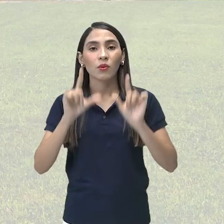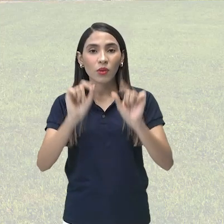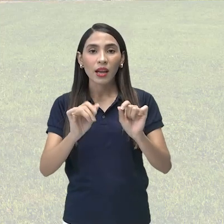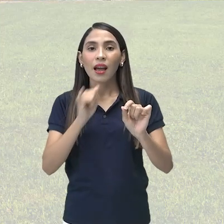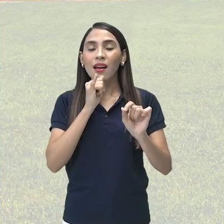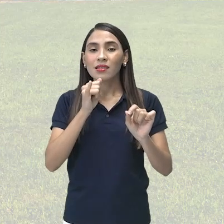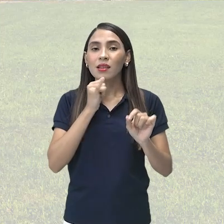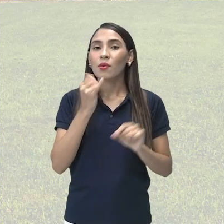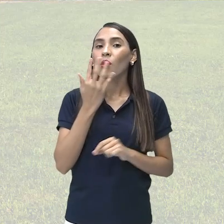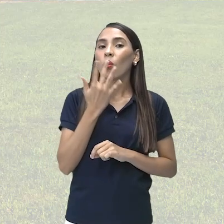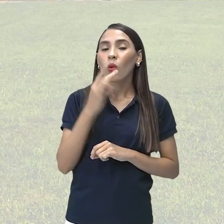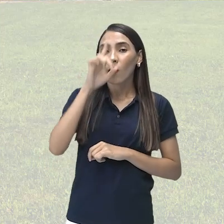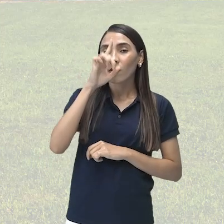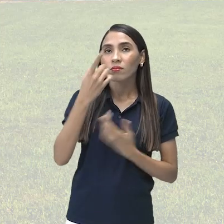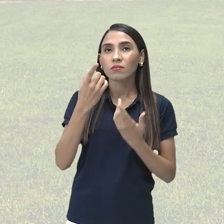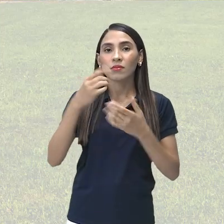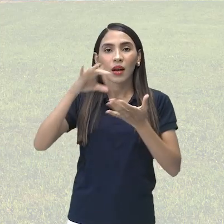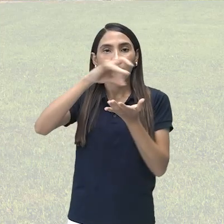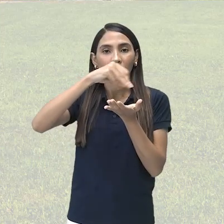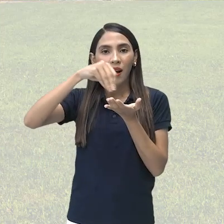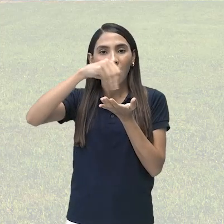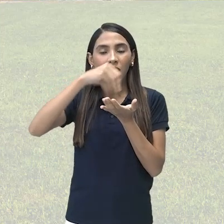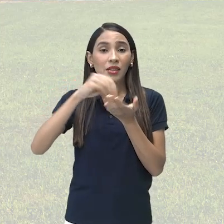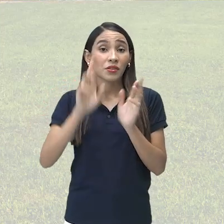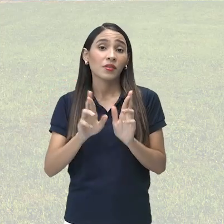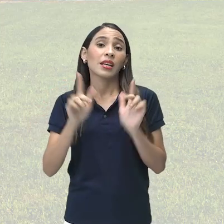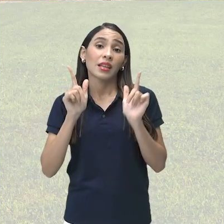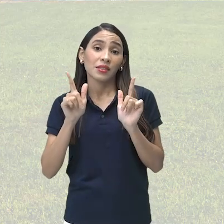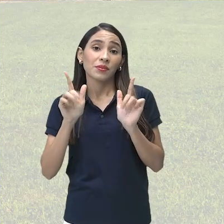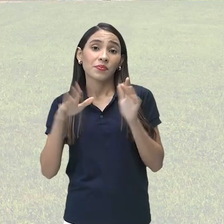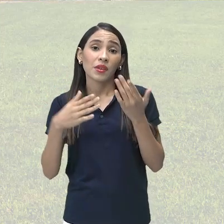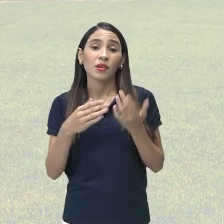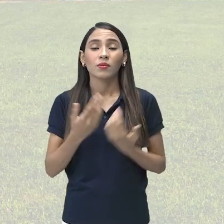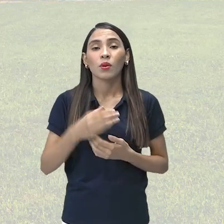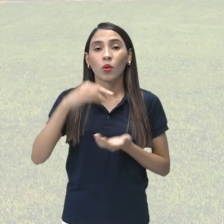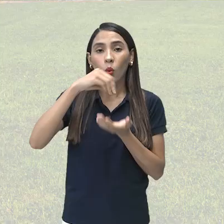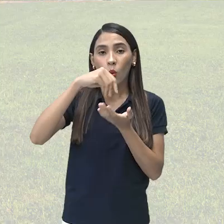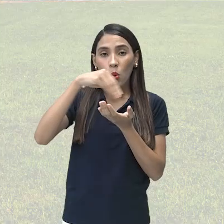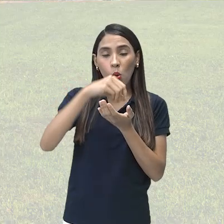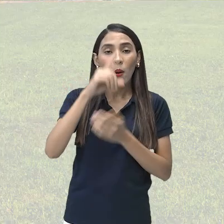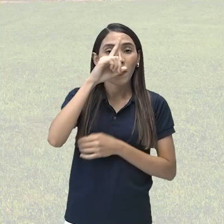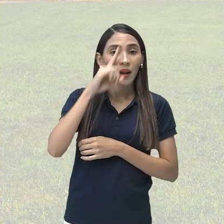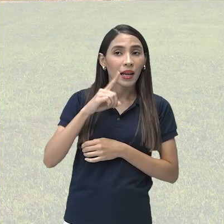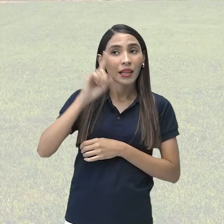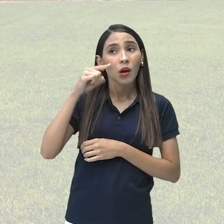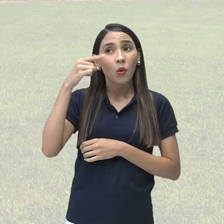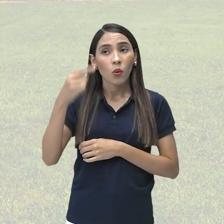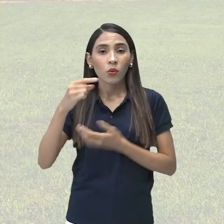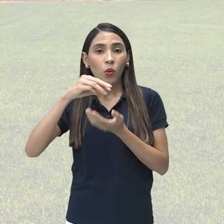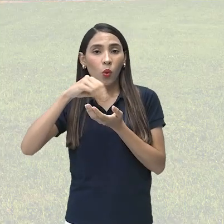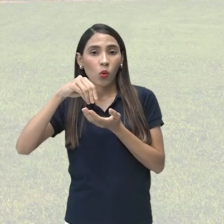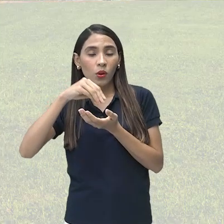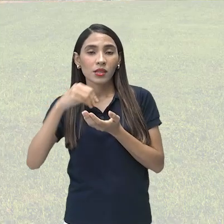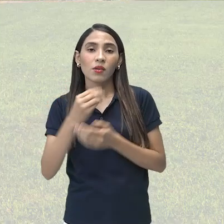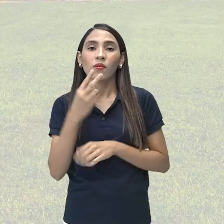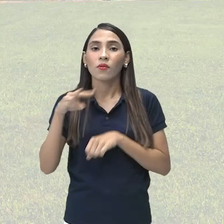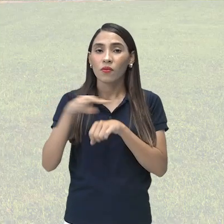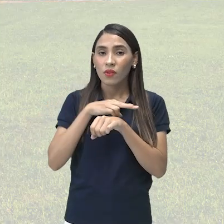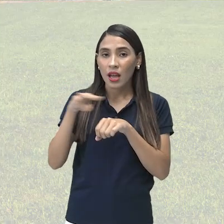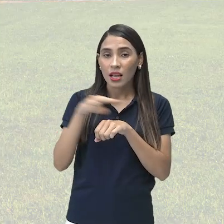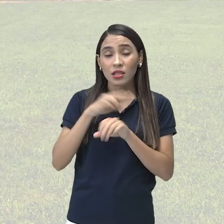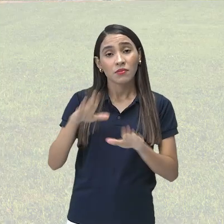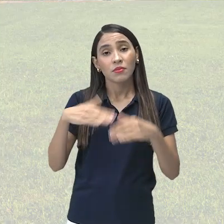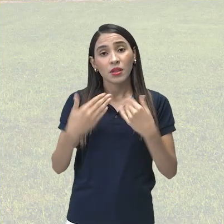exemplo, a cor e forma das sementes opostas, digamos assim. Uma era de coloração amarela, outra de coloração verde. Por